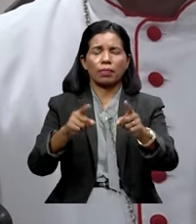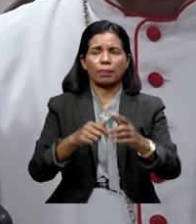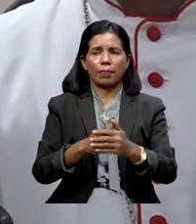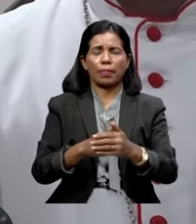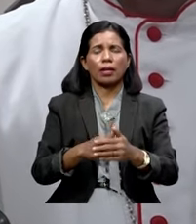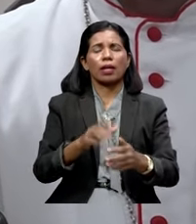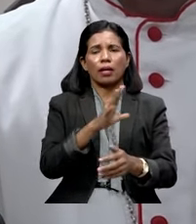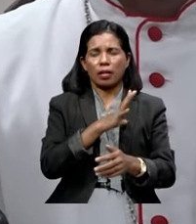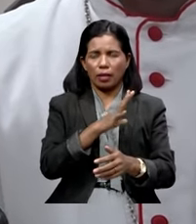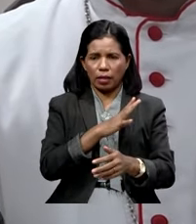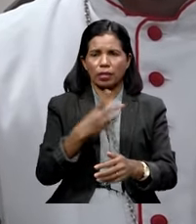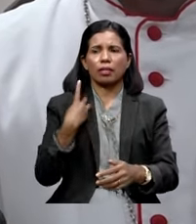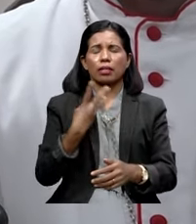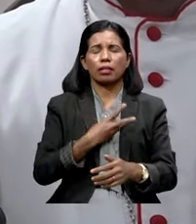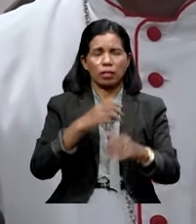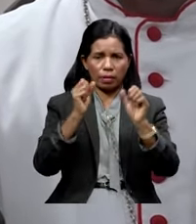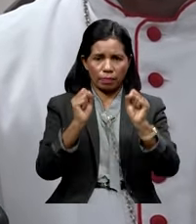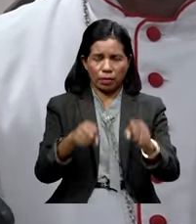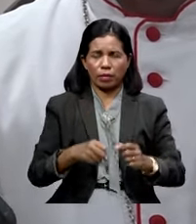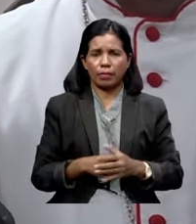sem cata ita belle